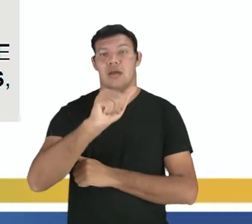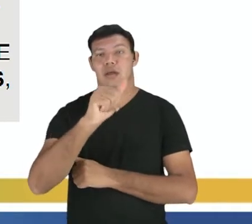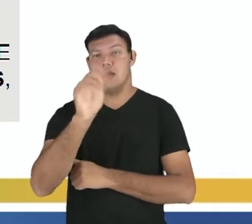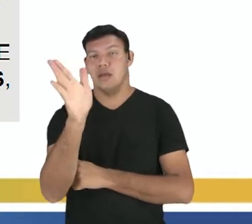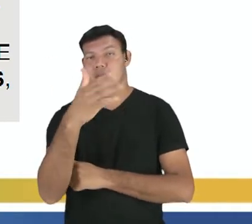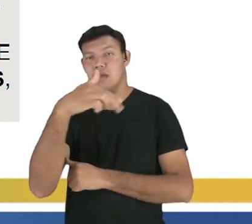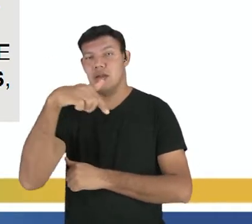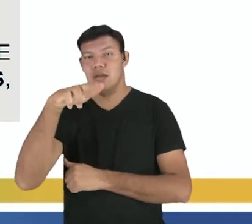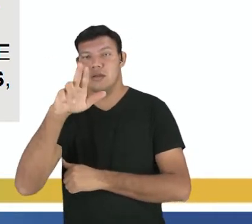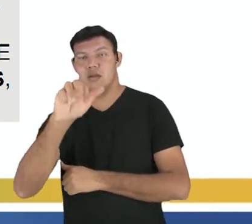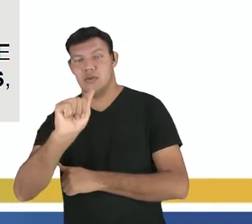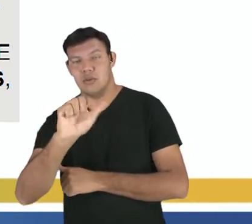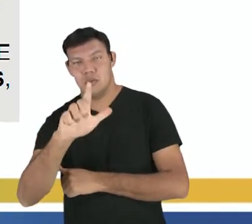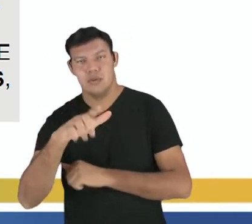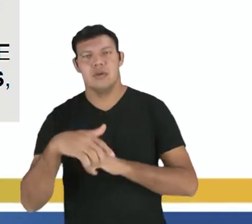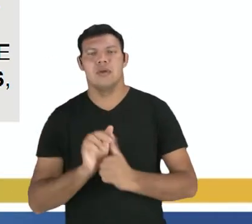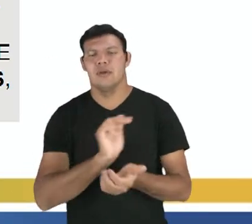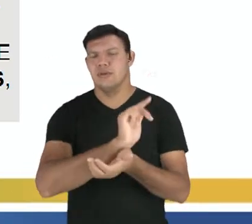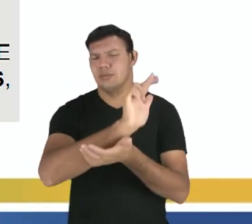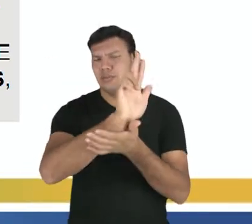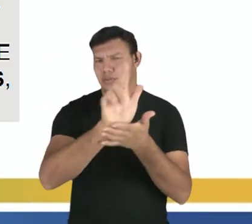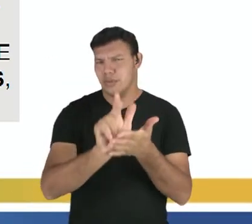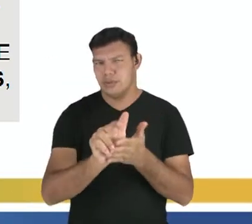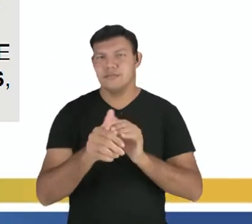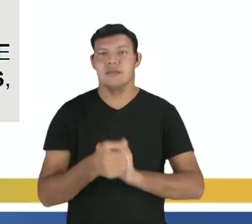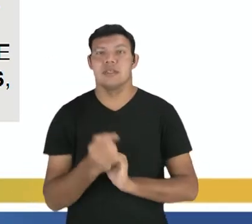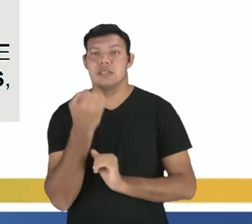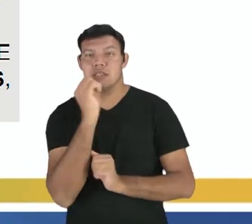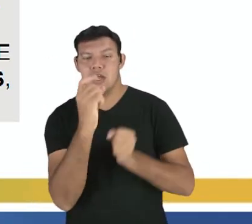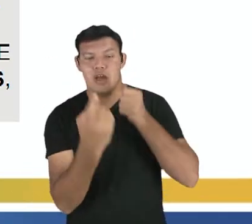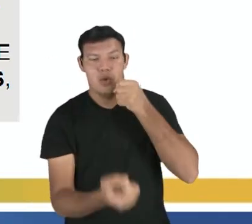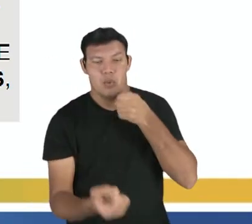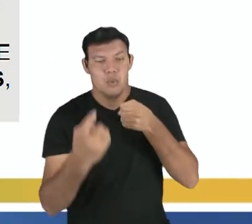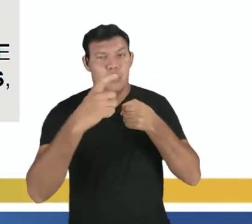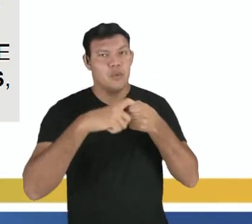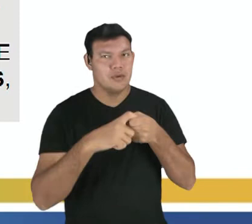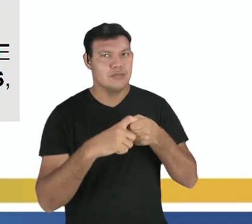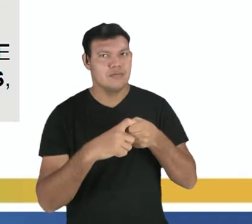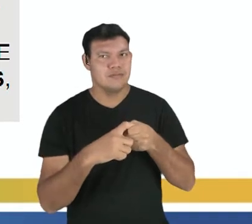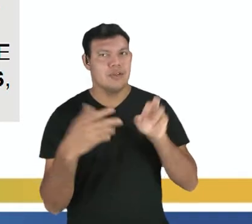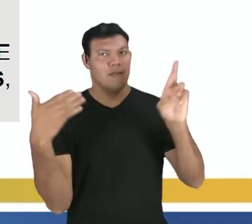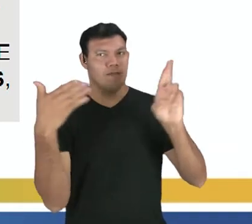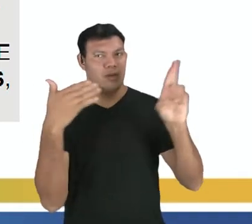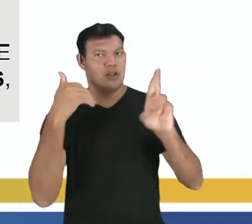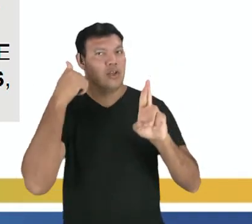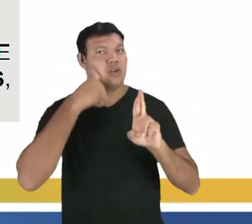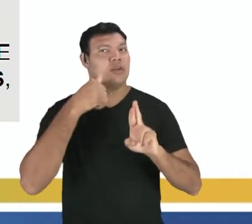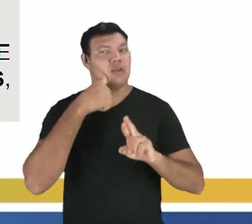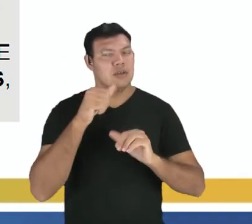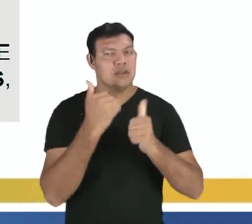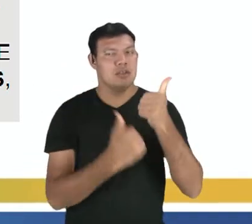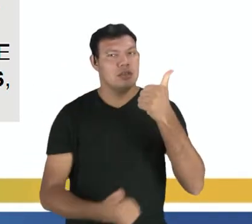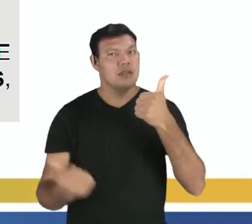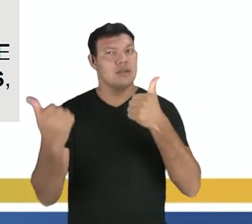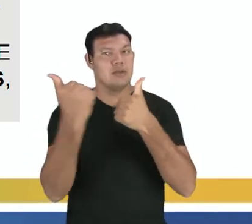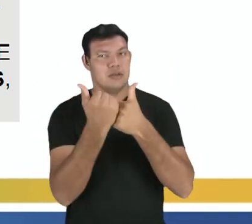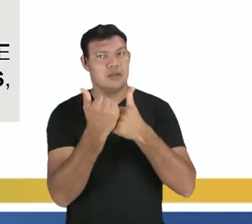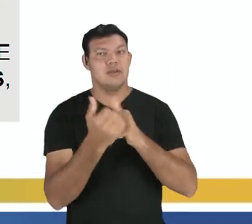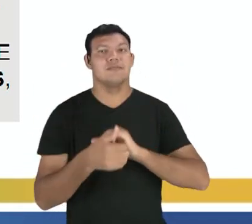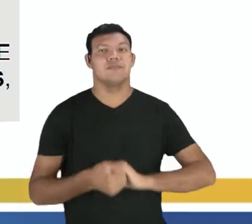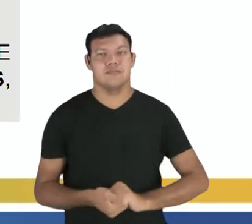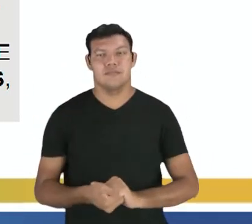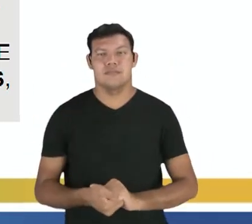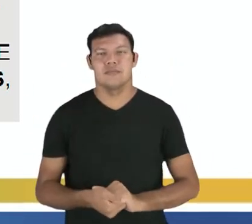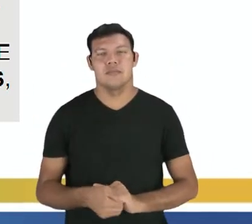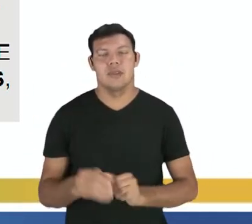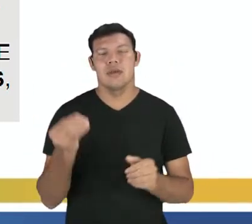as quais. Uma dessas variações. Se eu estou retomando as garotas, então vou substituir por as quais.